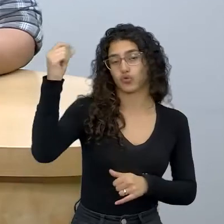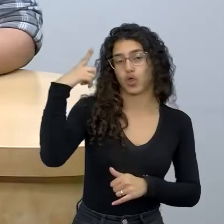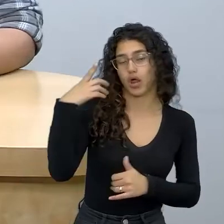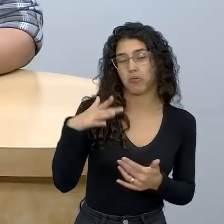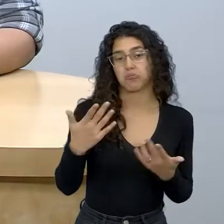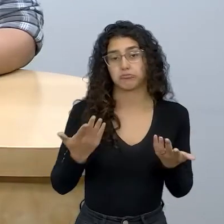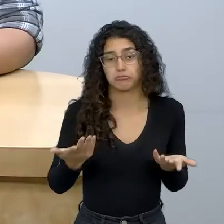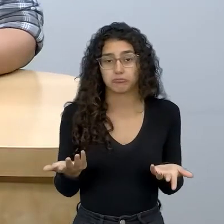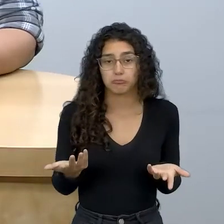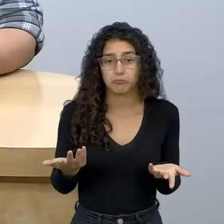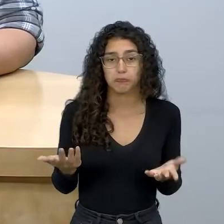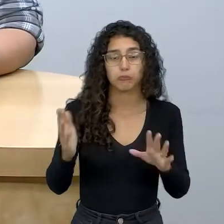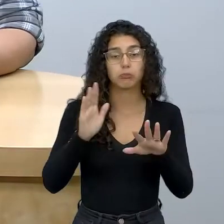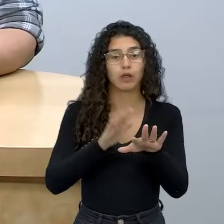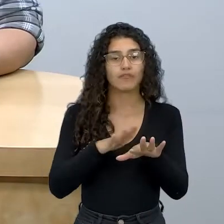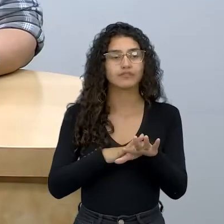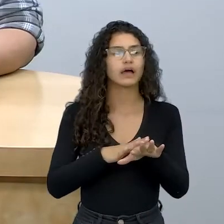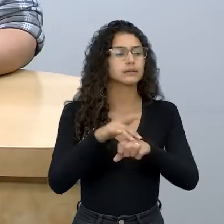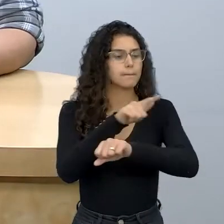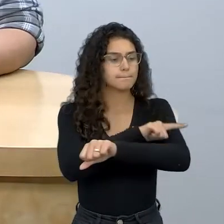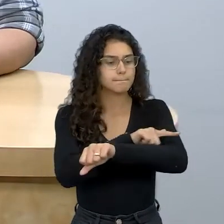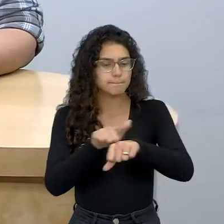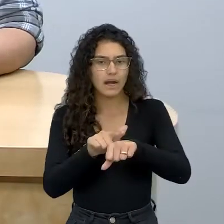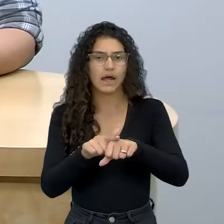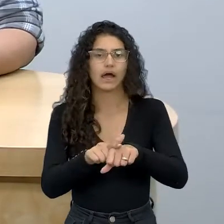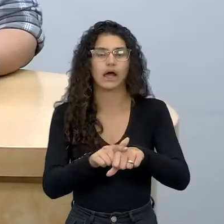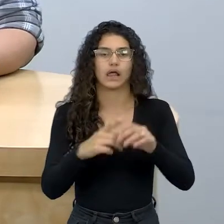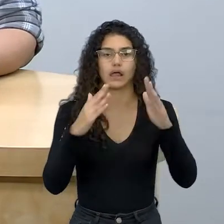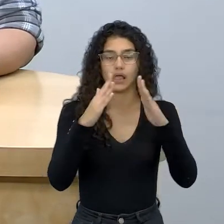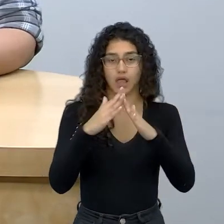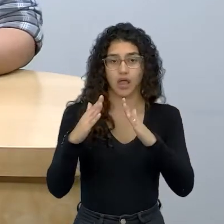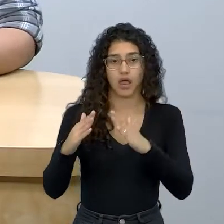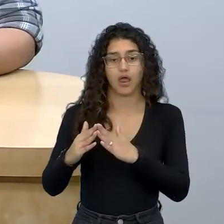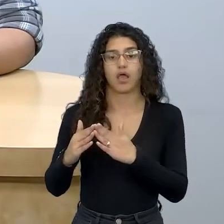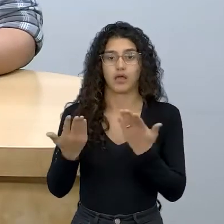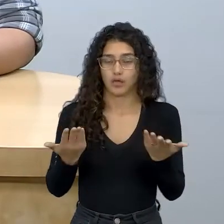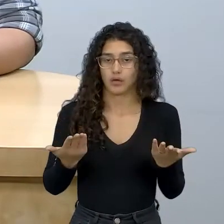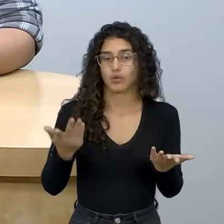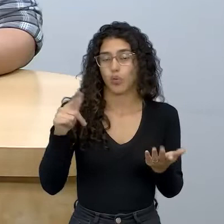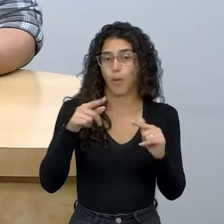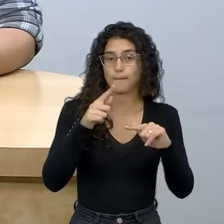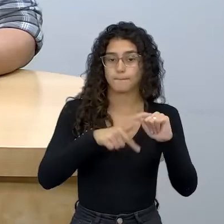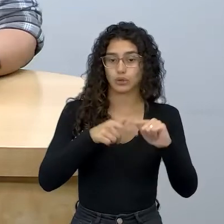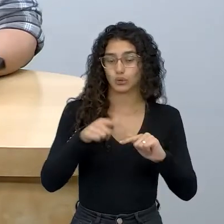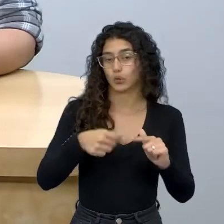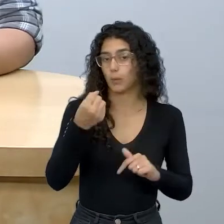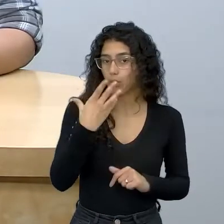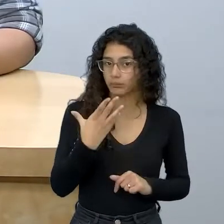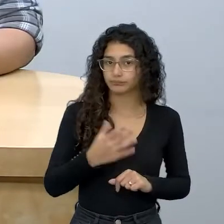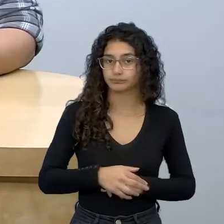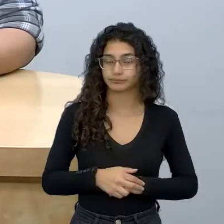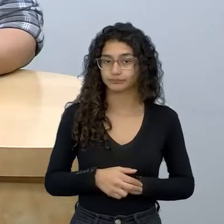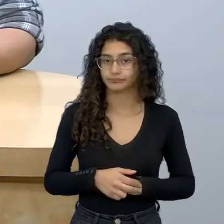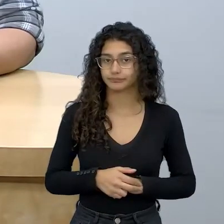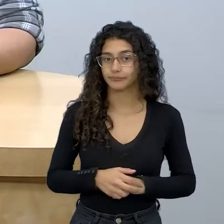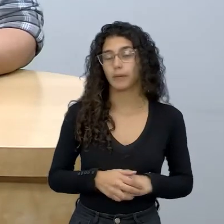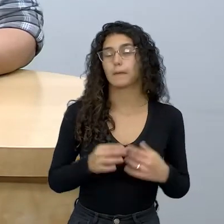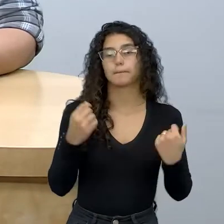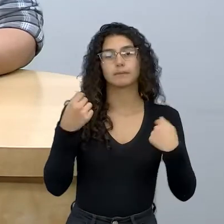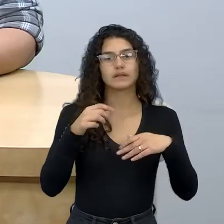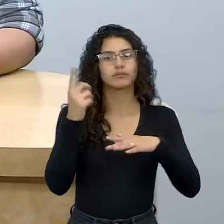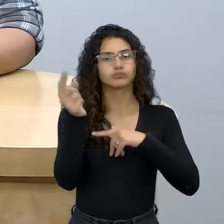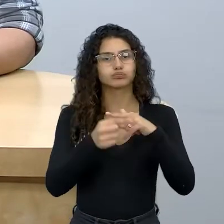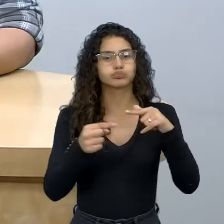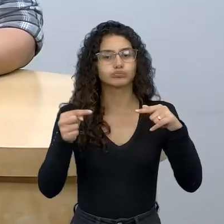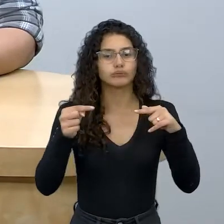talvez, né? Que faça a limpeza, aspire a casa, não seja um produto legal, né? Então você tem que